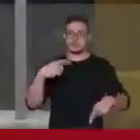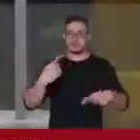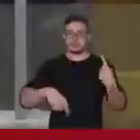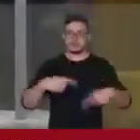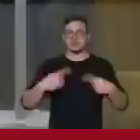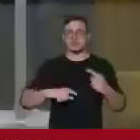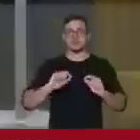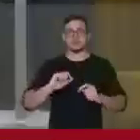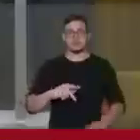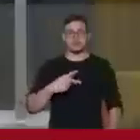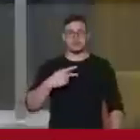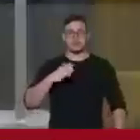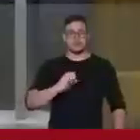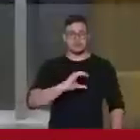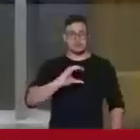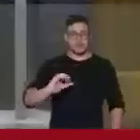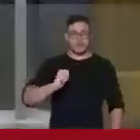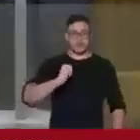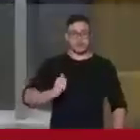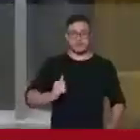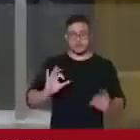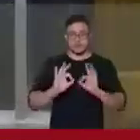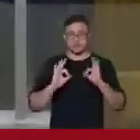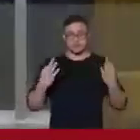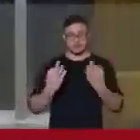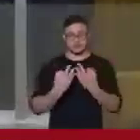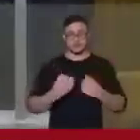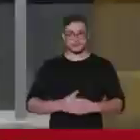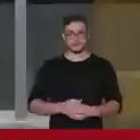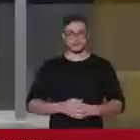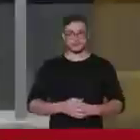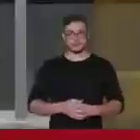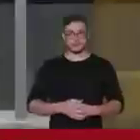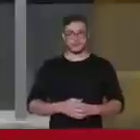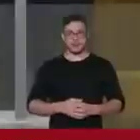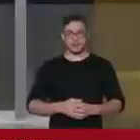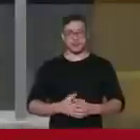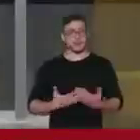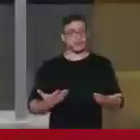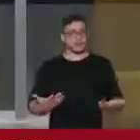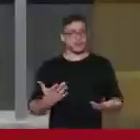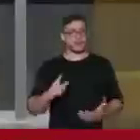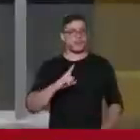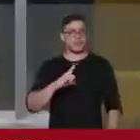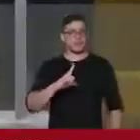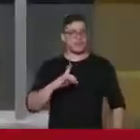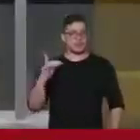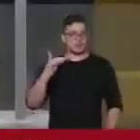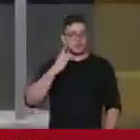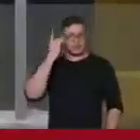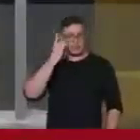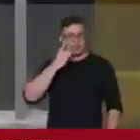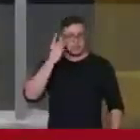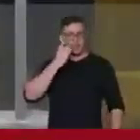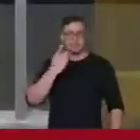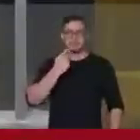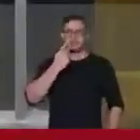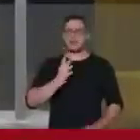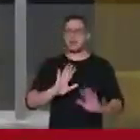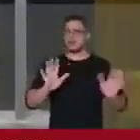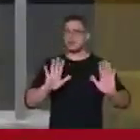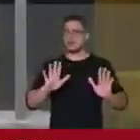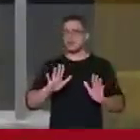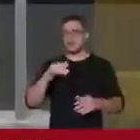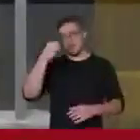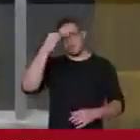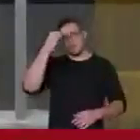agora a gente vê Deputado já vim aqui querer dizer que não é para provar a PEC que vai combater a fome